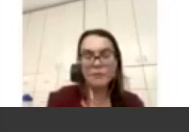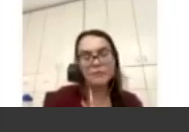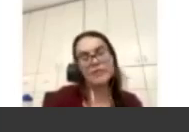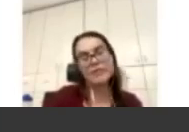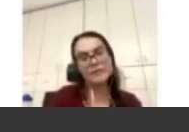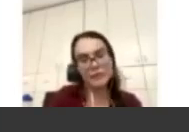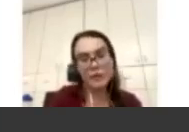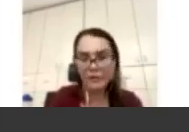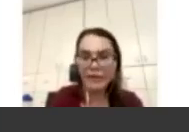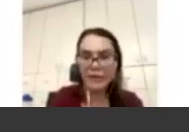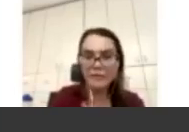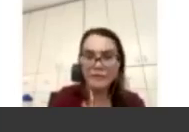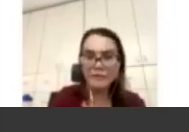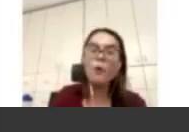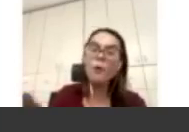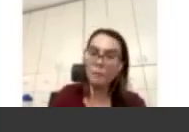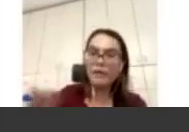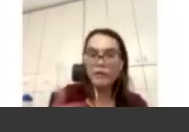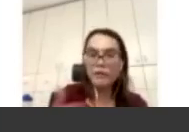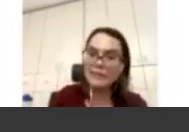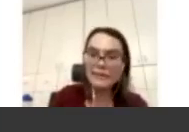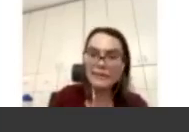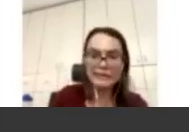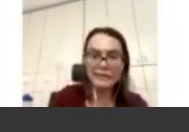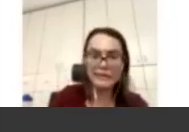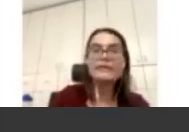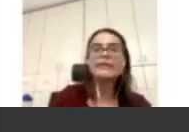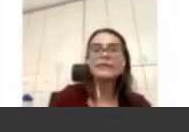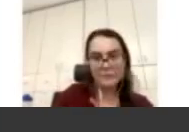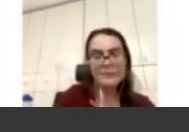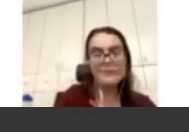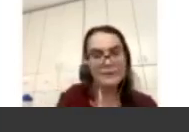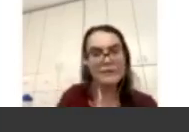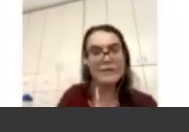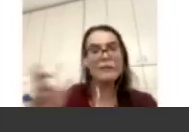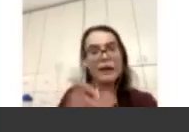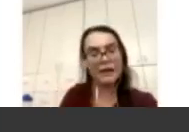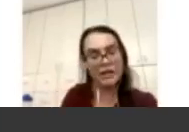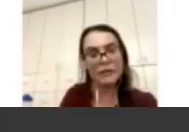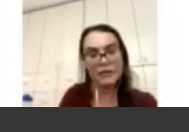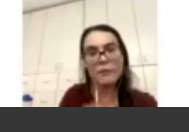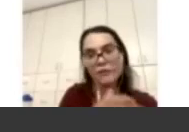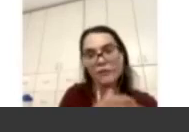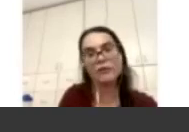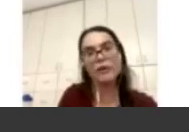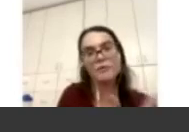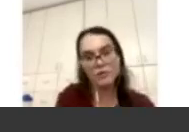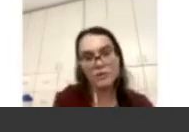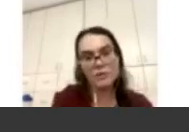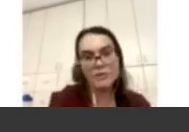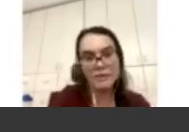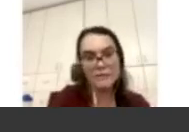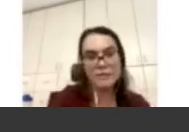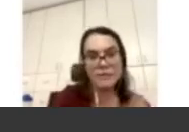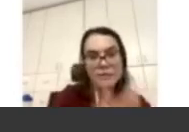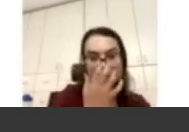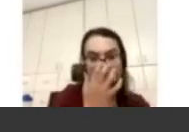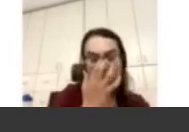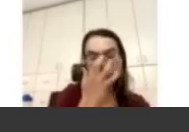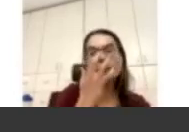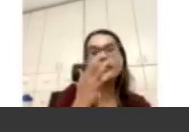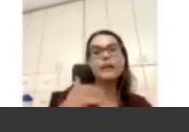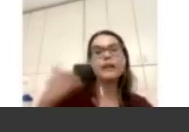bit.ly, vocês vão encontrar, inclusive, o PAC Covid Santa Catarina. Também fizemos a versão, além de Florianópolis nós tivemos 13